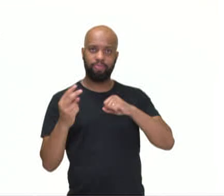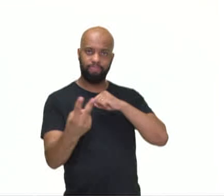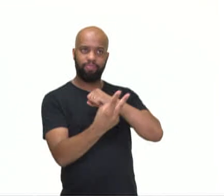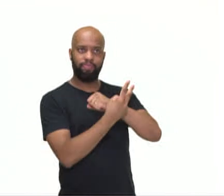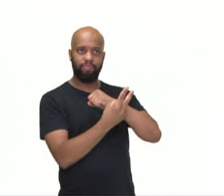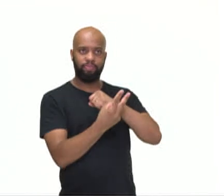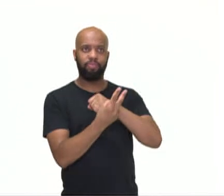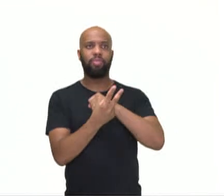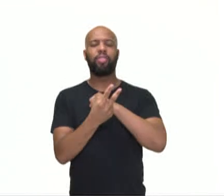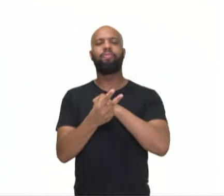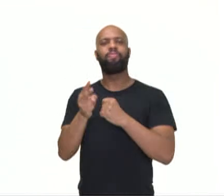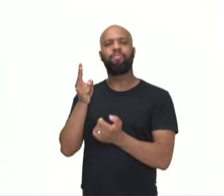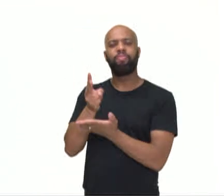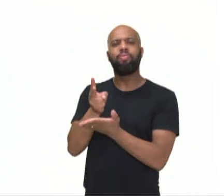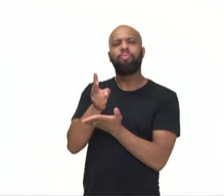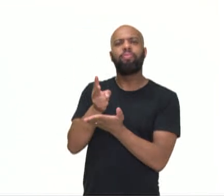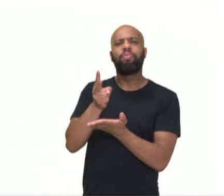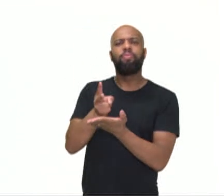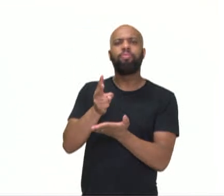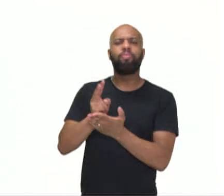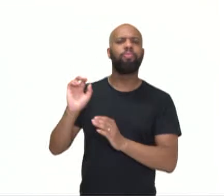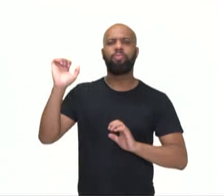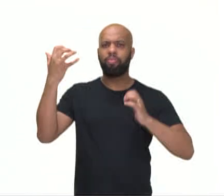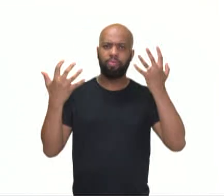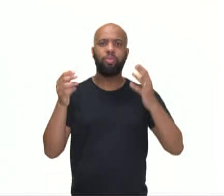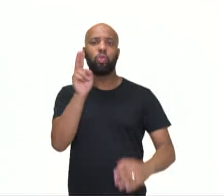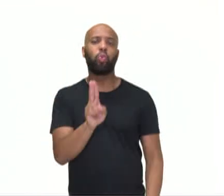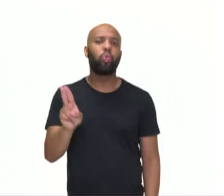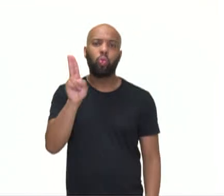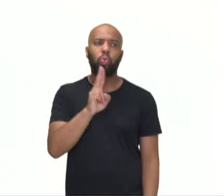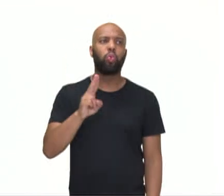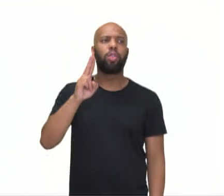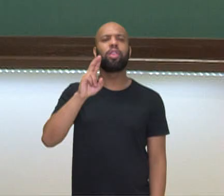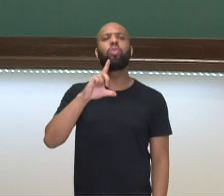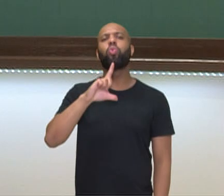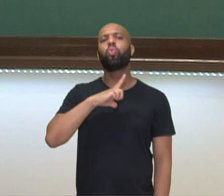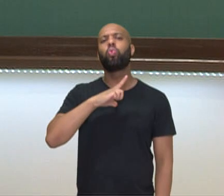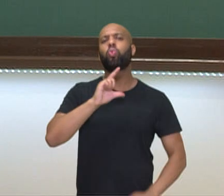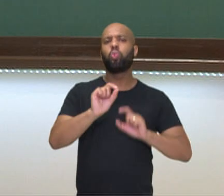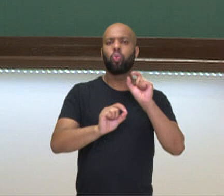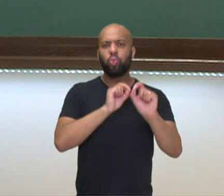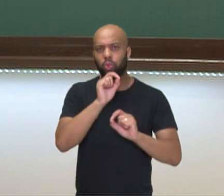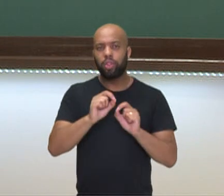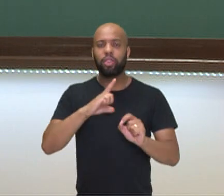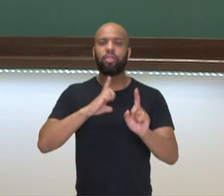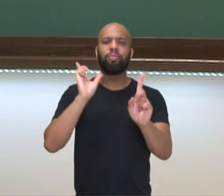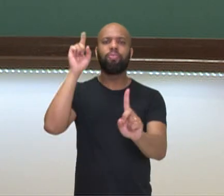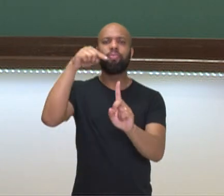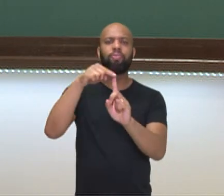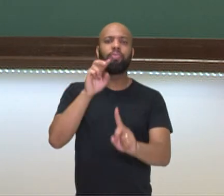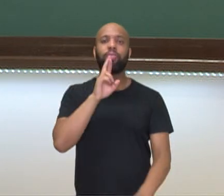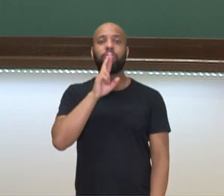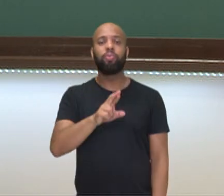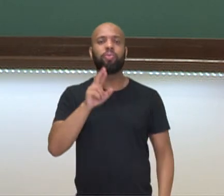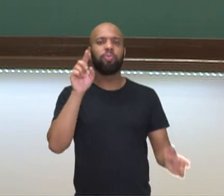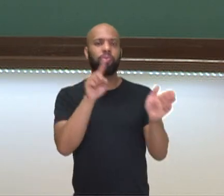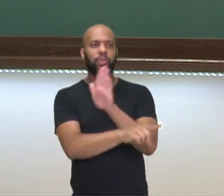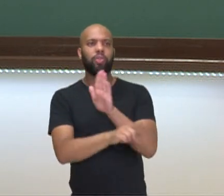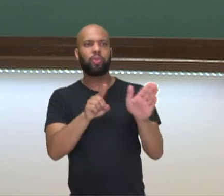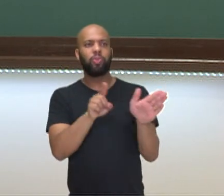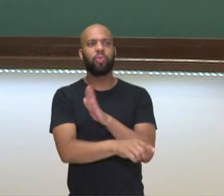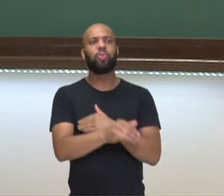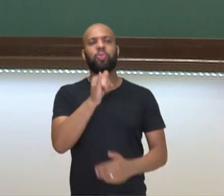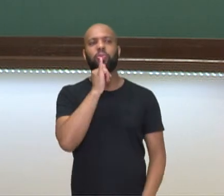a frequência com que a coisa é feita. São utilizados, muito utilizados, quando nós temos a intenção de responder perguntas